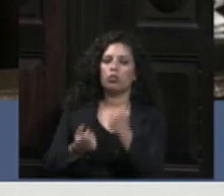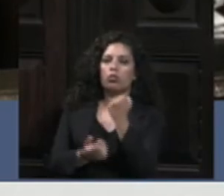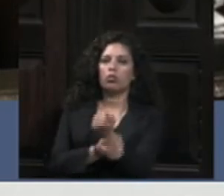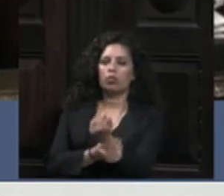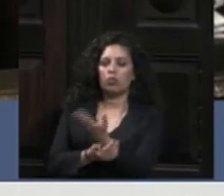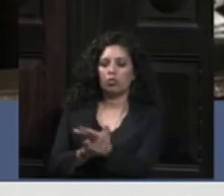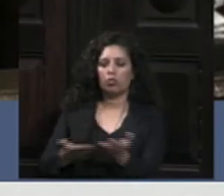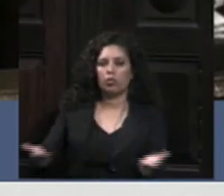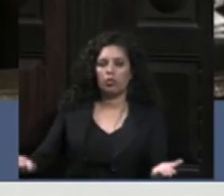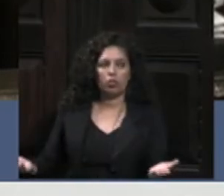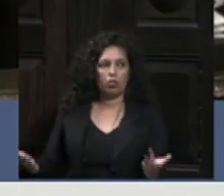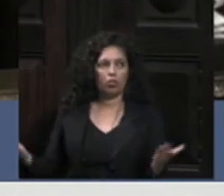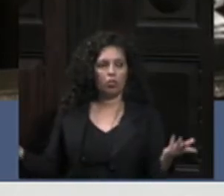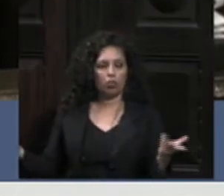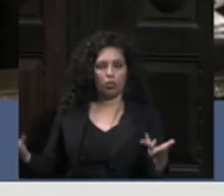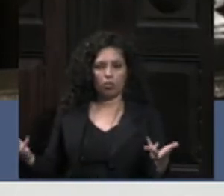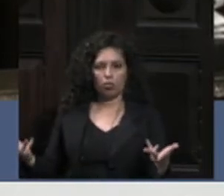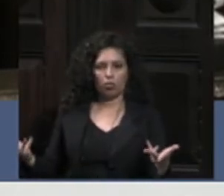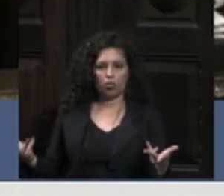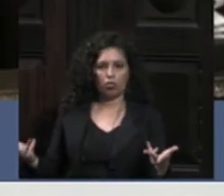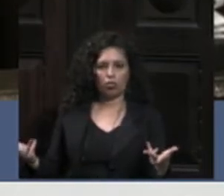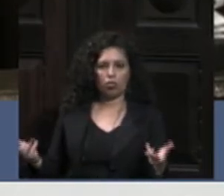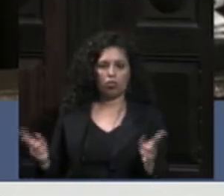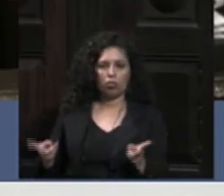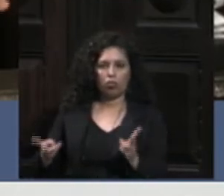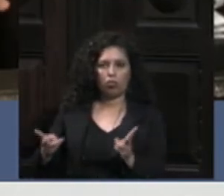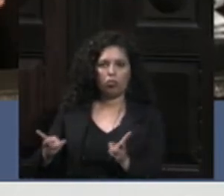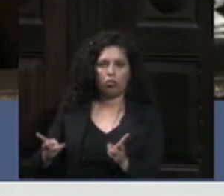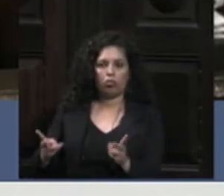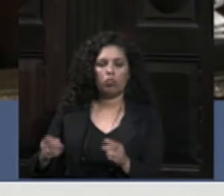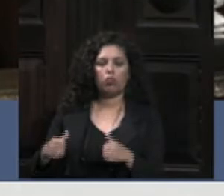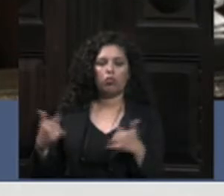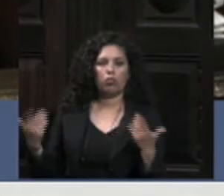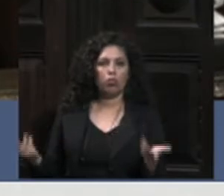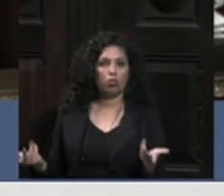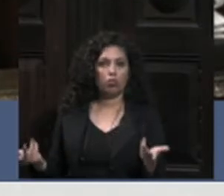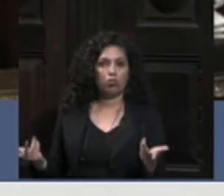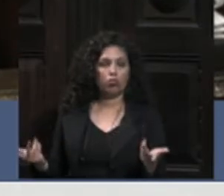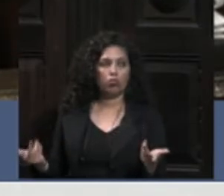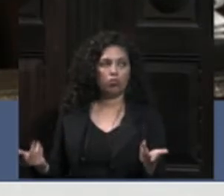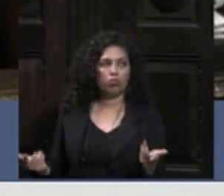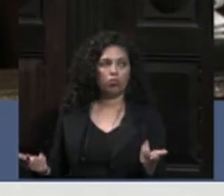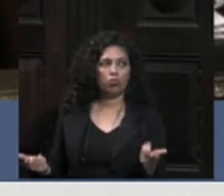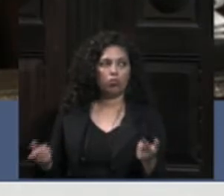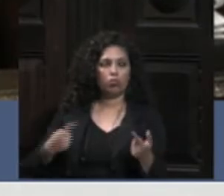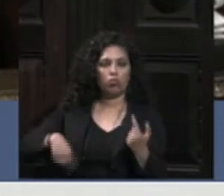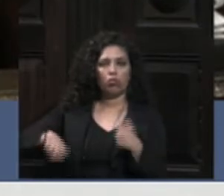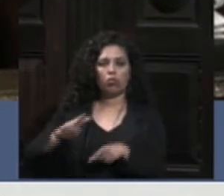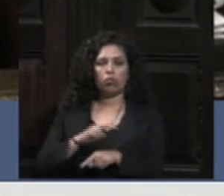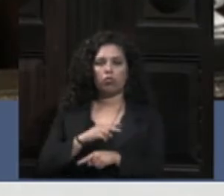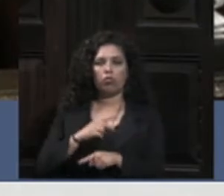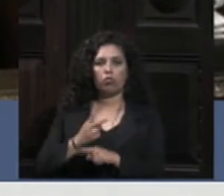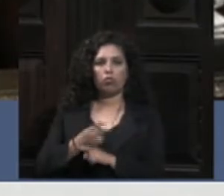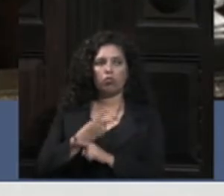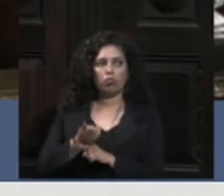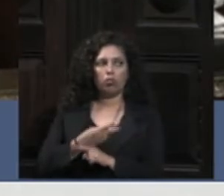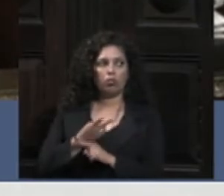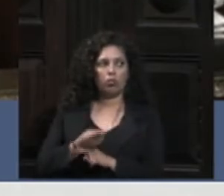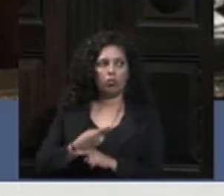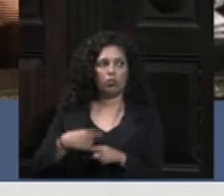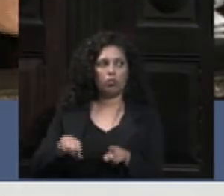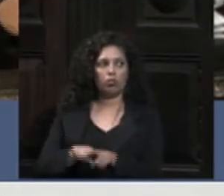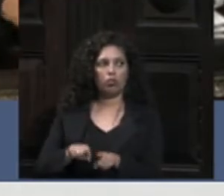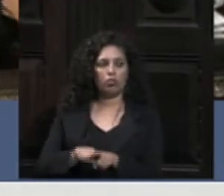e agora derrotada. Quanto? Então estamos buscando também as